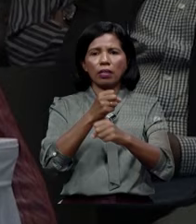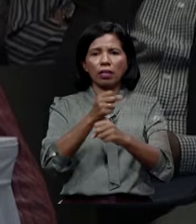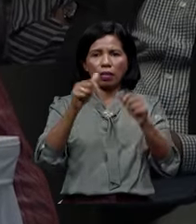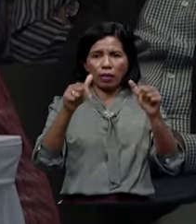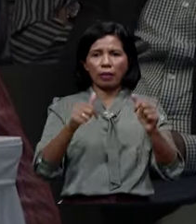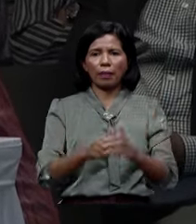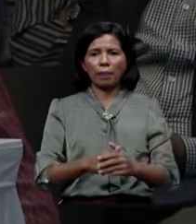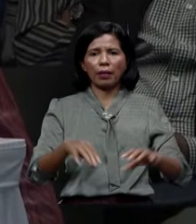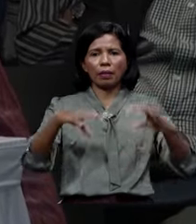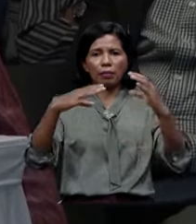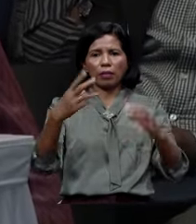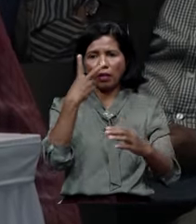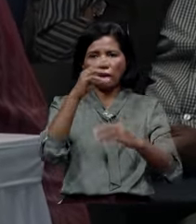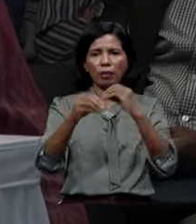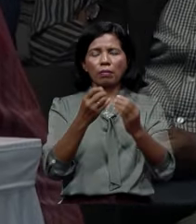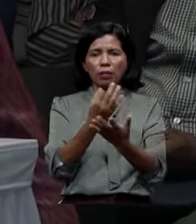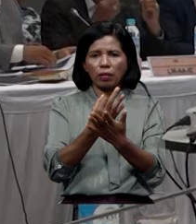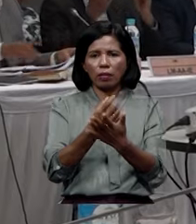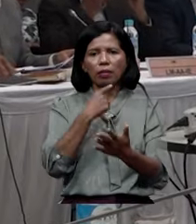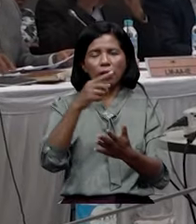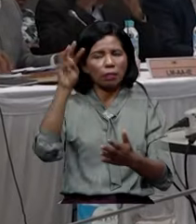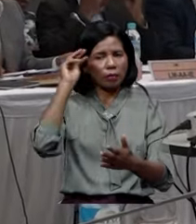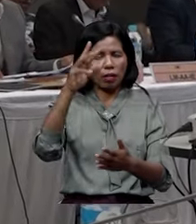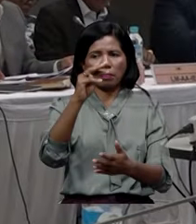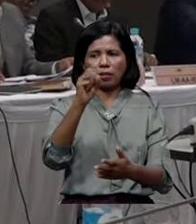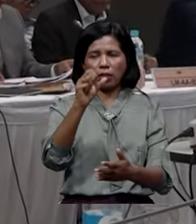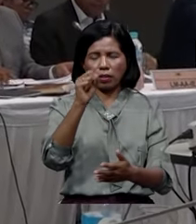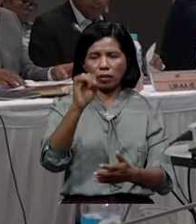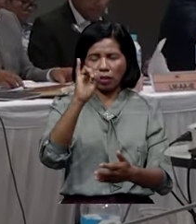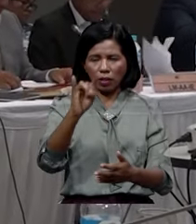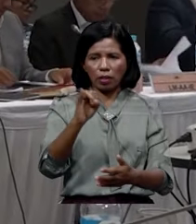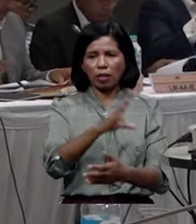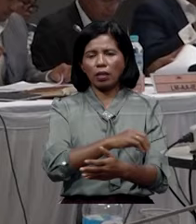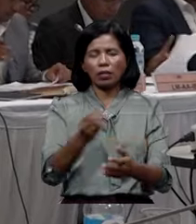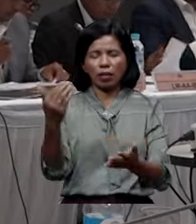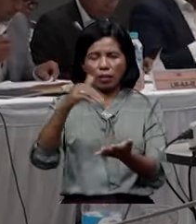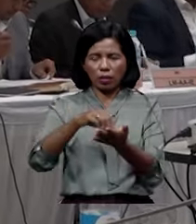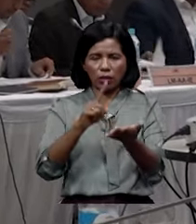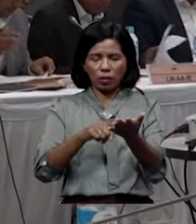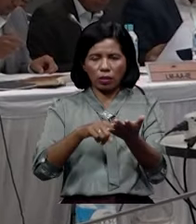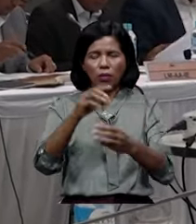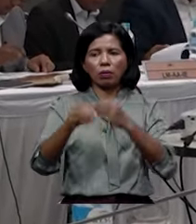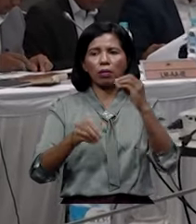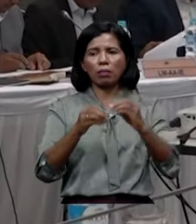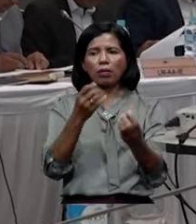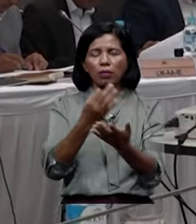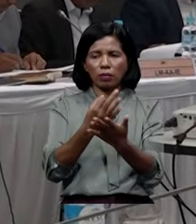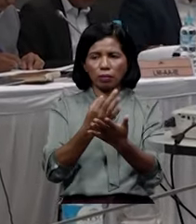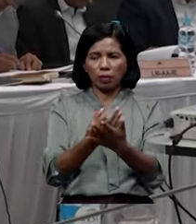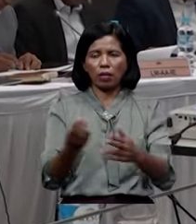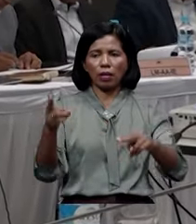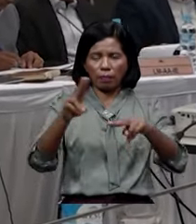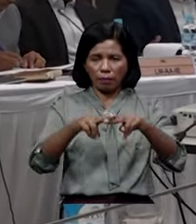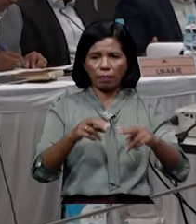bem, comissão revisão orçamento, Haruka Ministério de Solidariedade Social e Inclusão, a Tohalofar e discussão com o orçamento adicional refere.